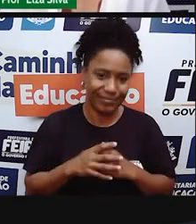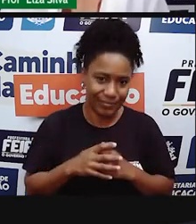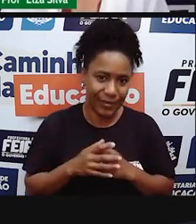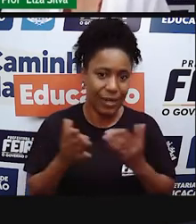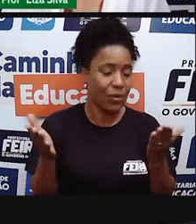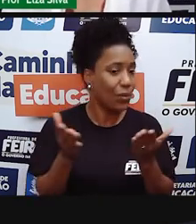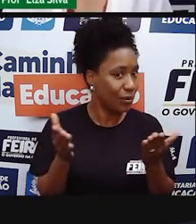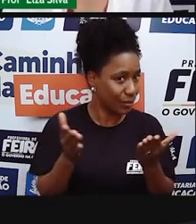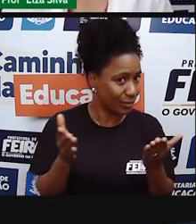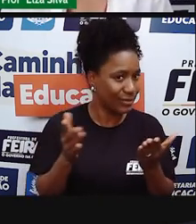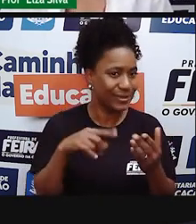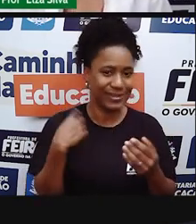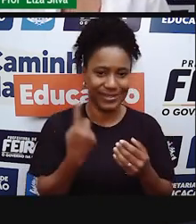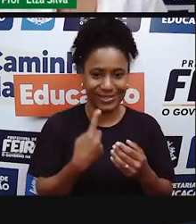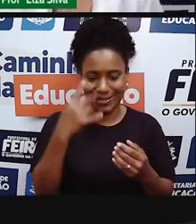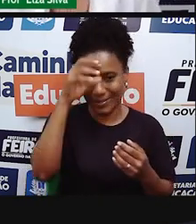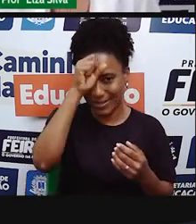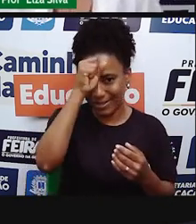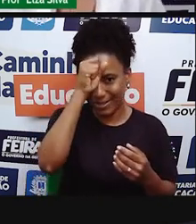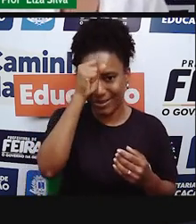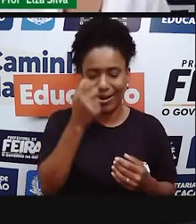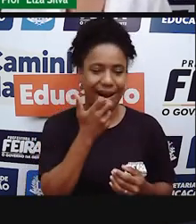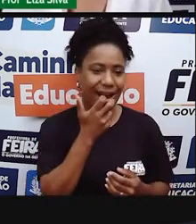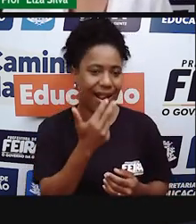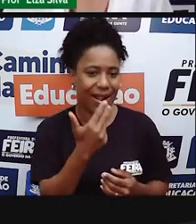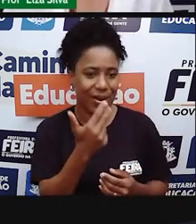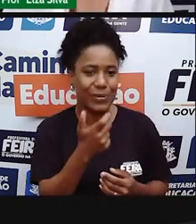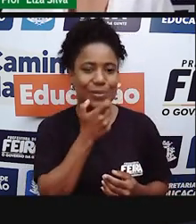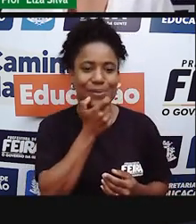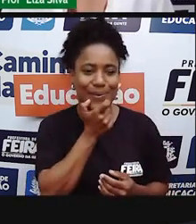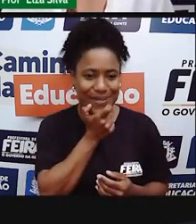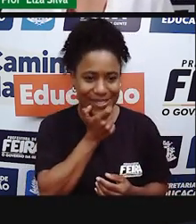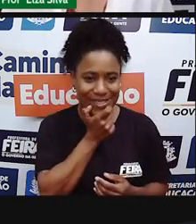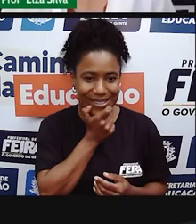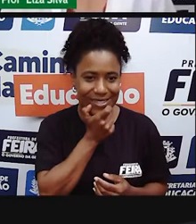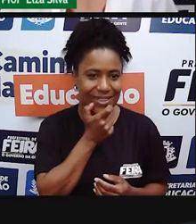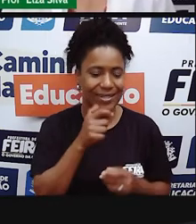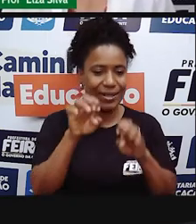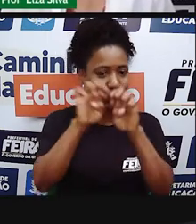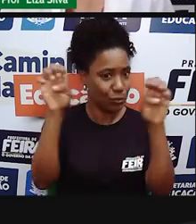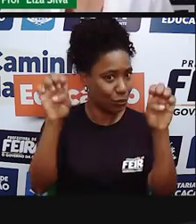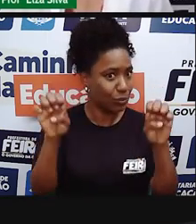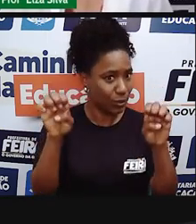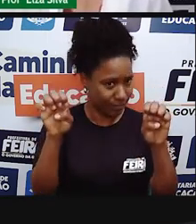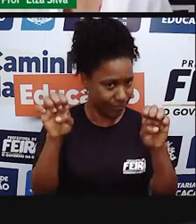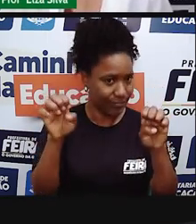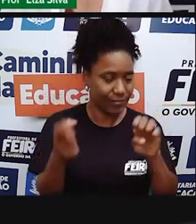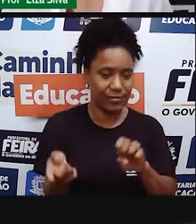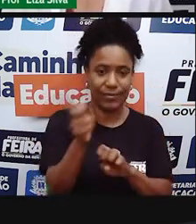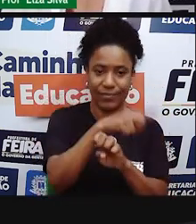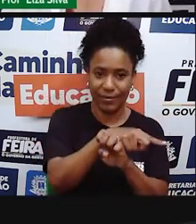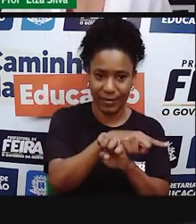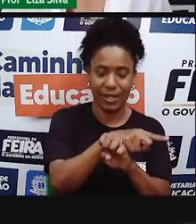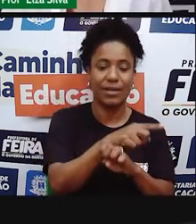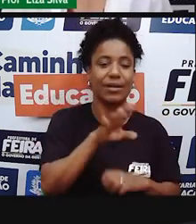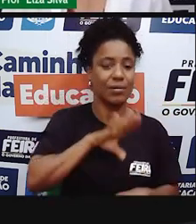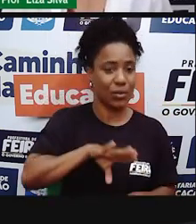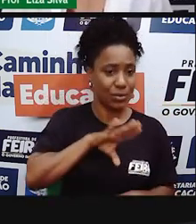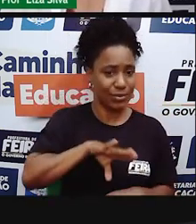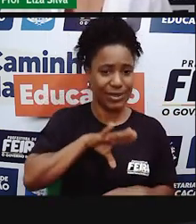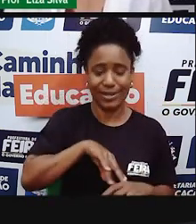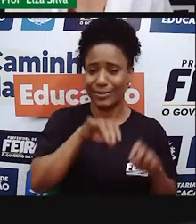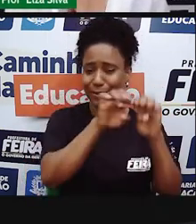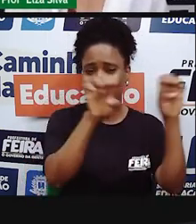que diferencia a língua inglesa da língua portuguesa. Na gramática, o nome desse assunto é genitive case,